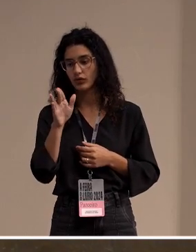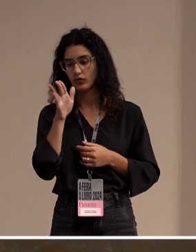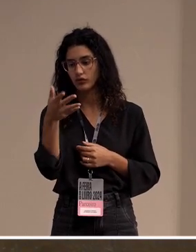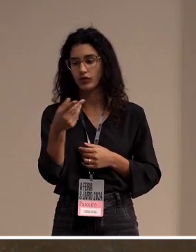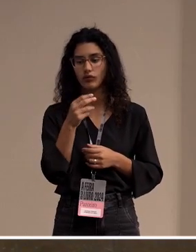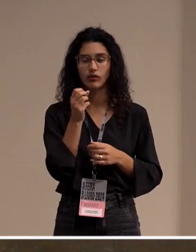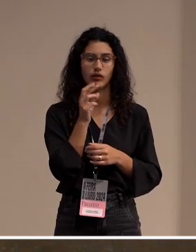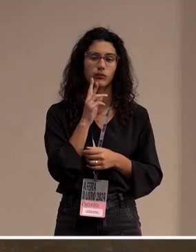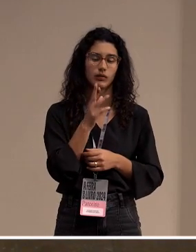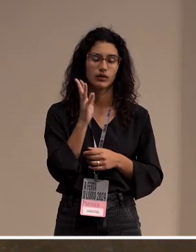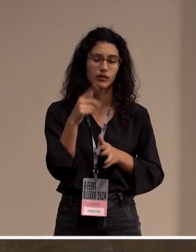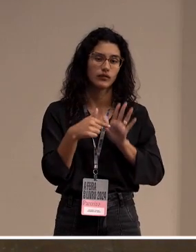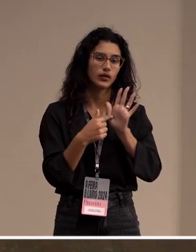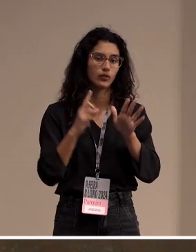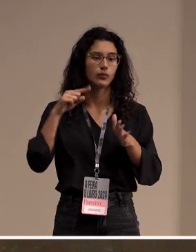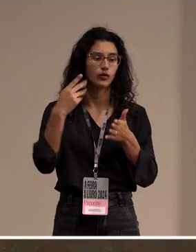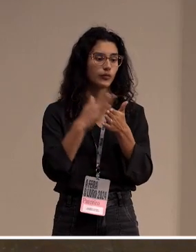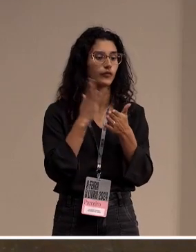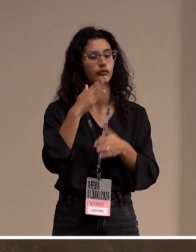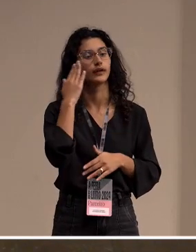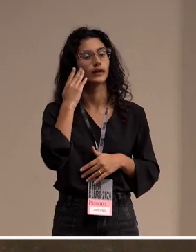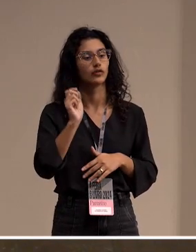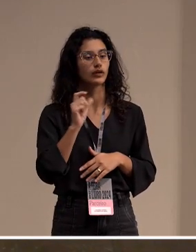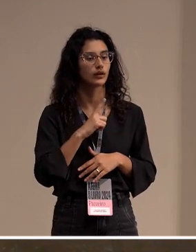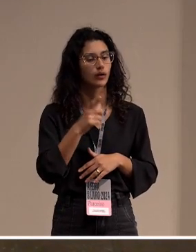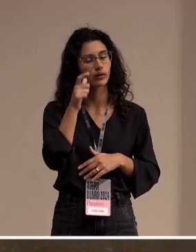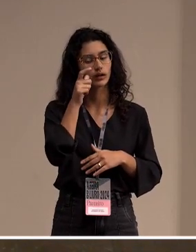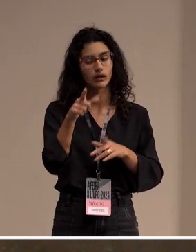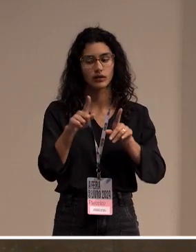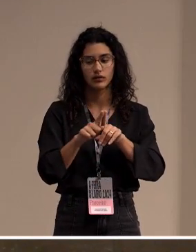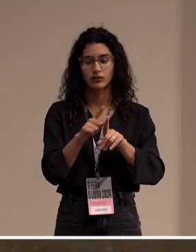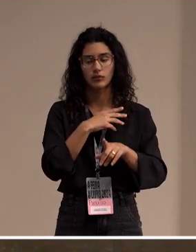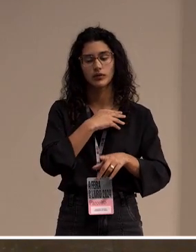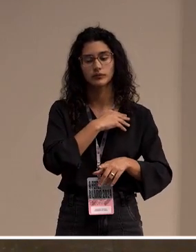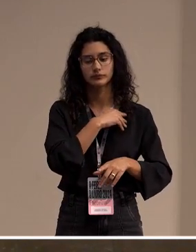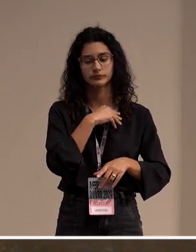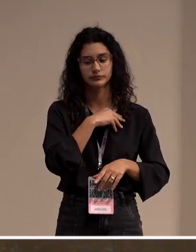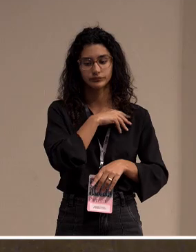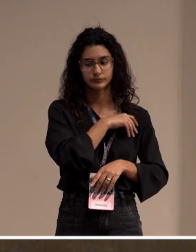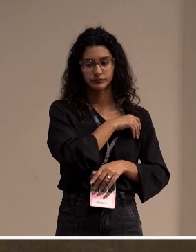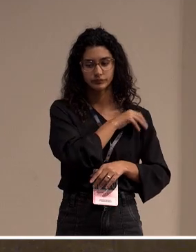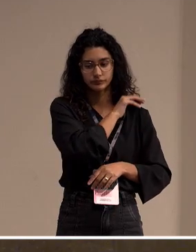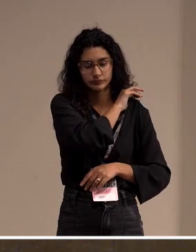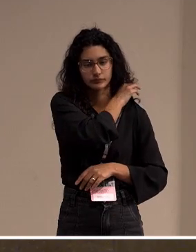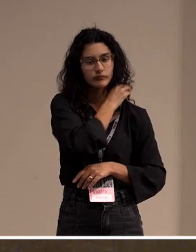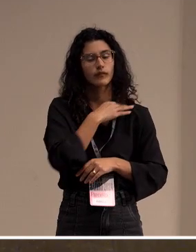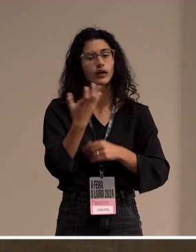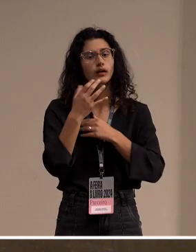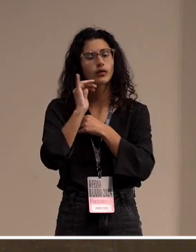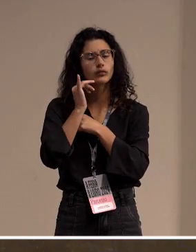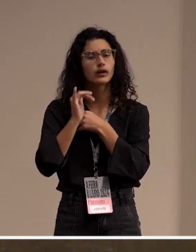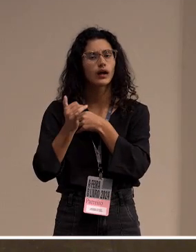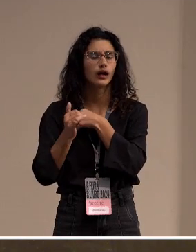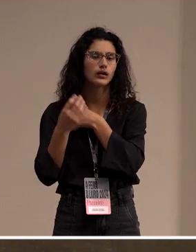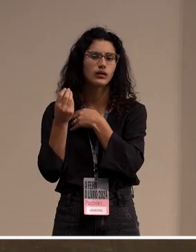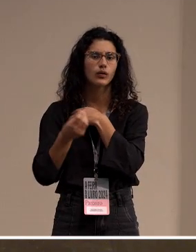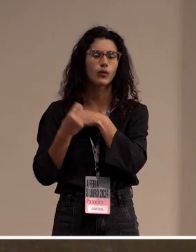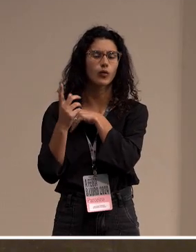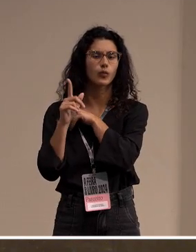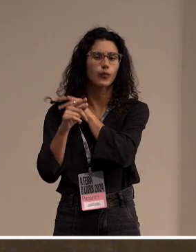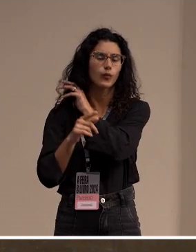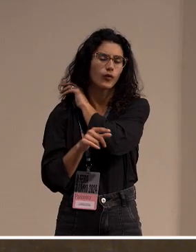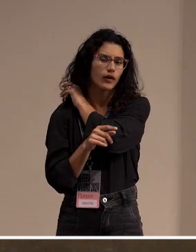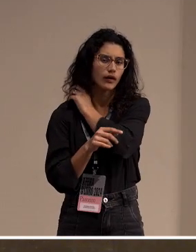esse spoiler que você deu do próximo livro, a gente já entende que você tem um interesse, né? Então, queria que você contasse um pouco como é que é esse